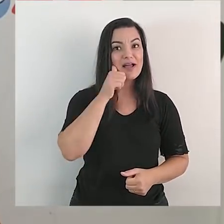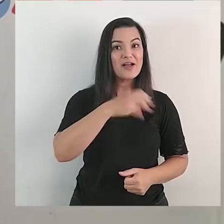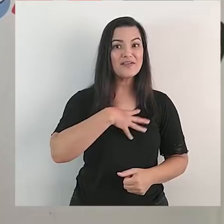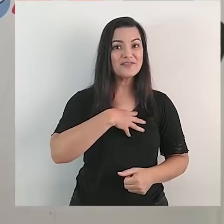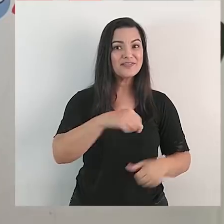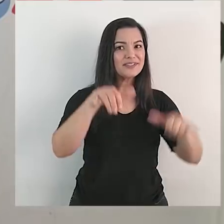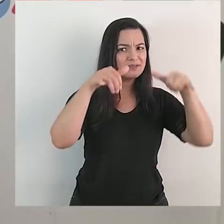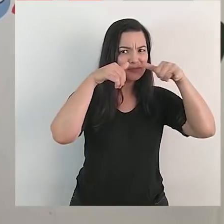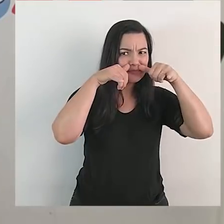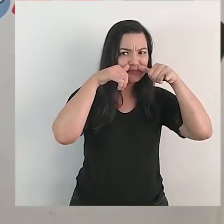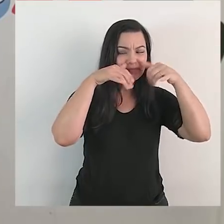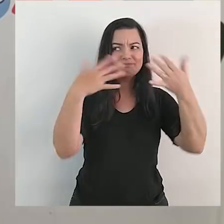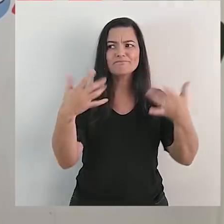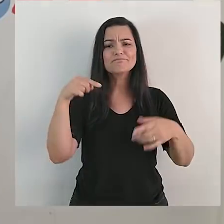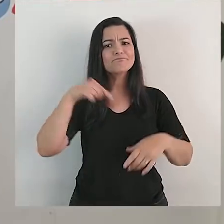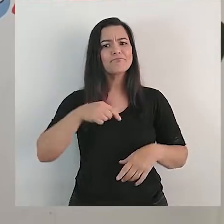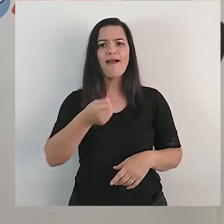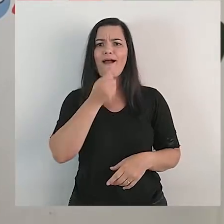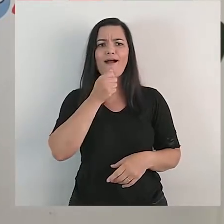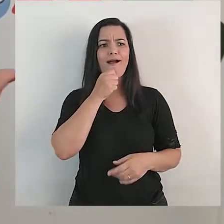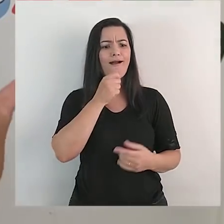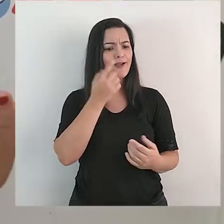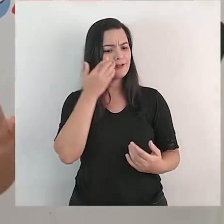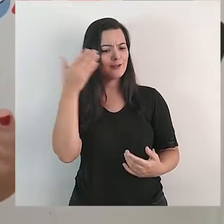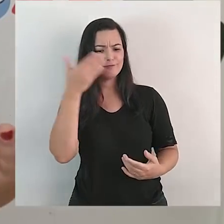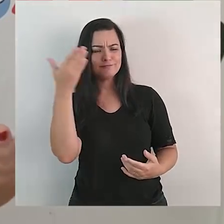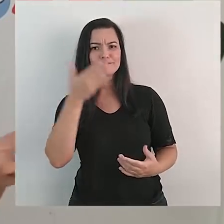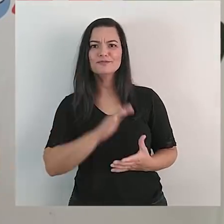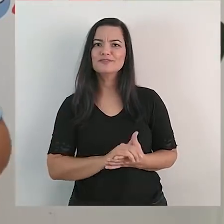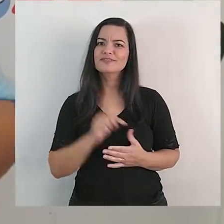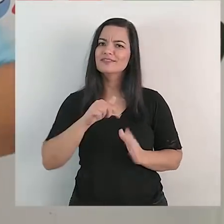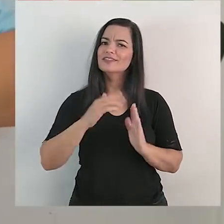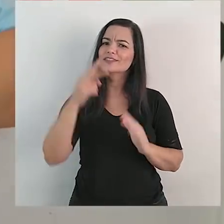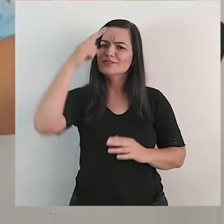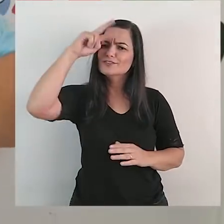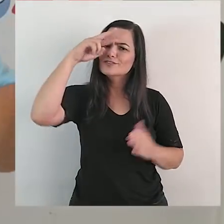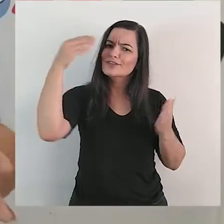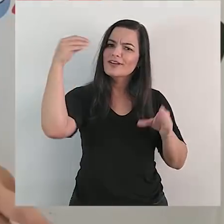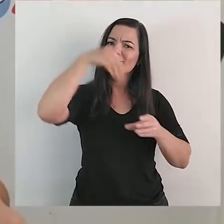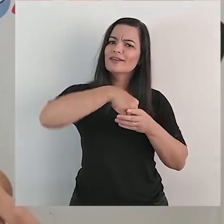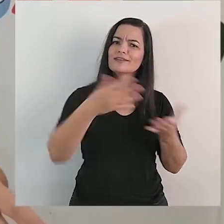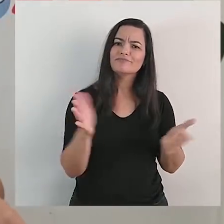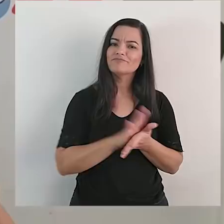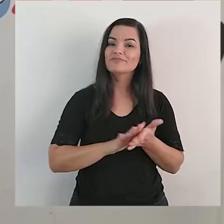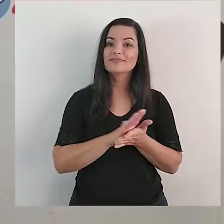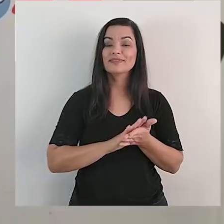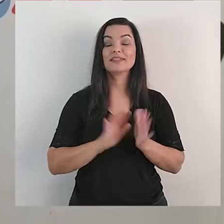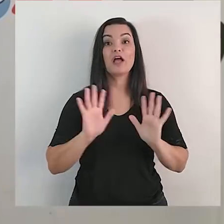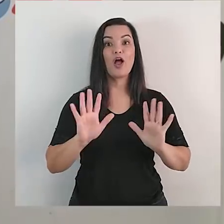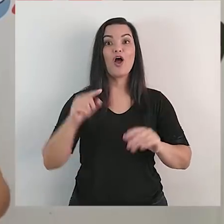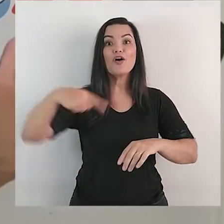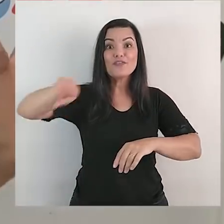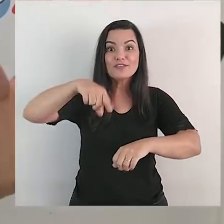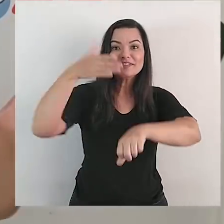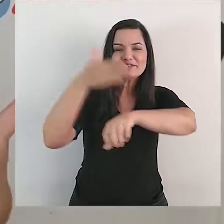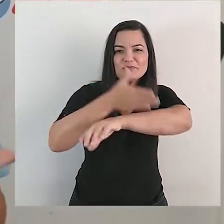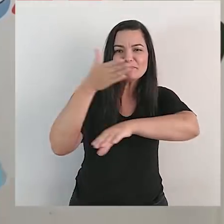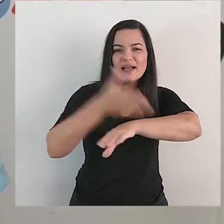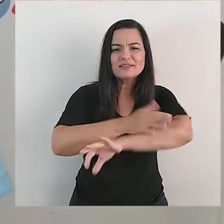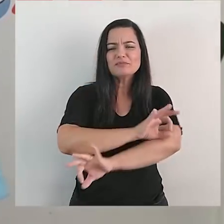história, né? Eu tô de olho aqui. E eu achei todas as participações de vocês, elas